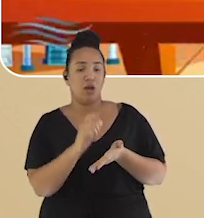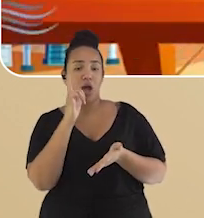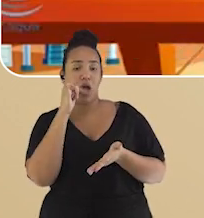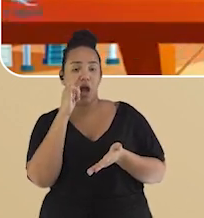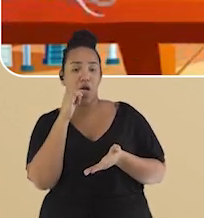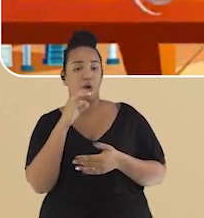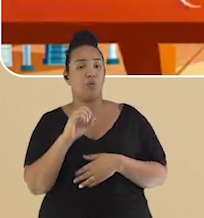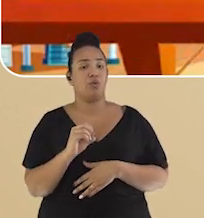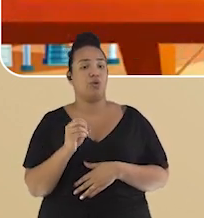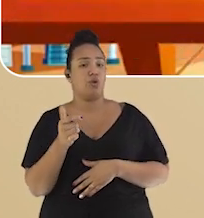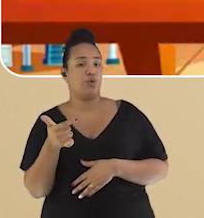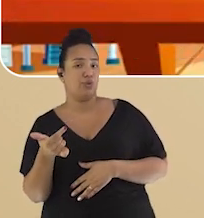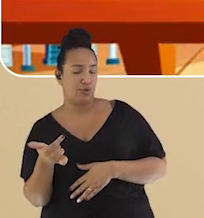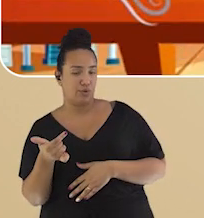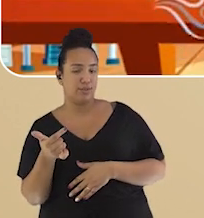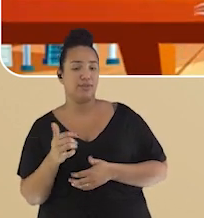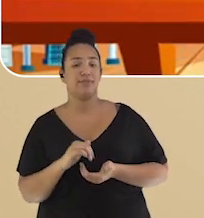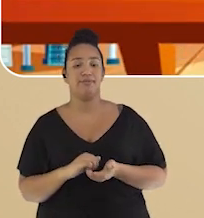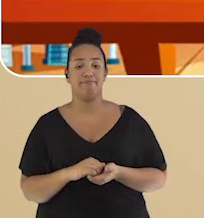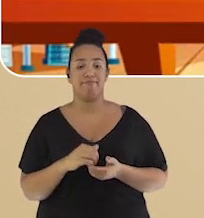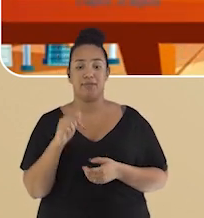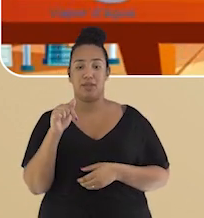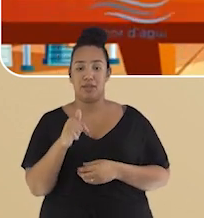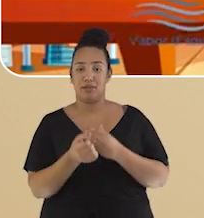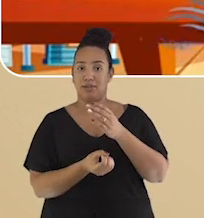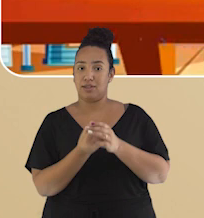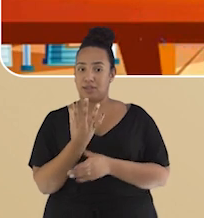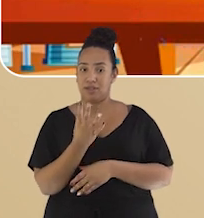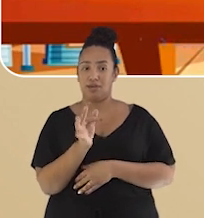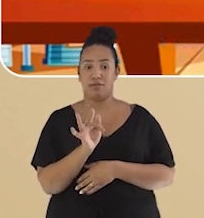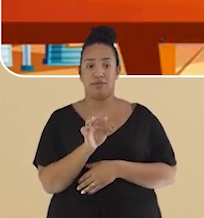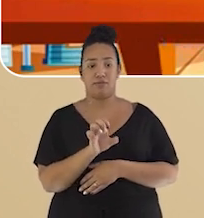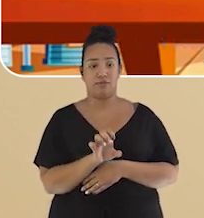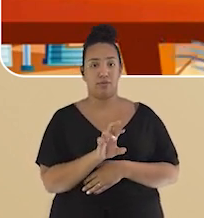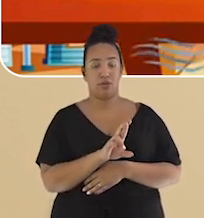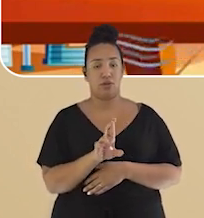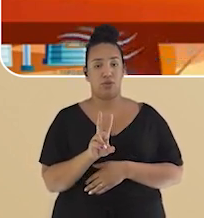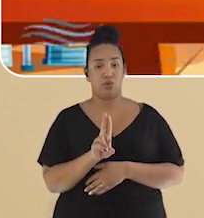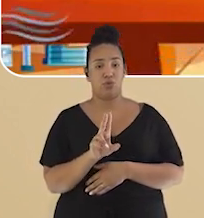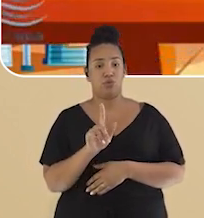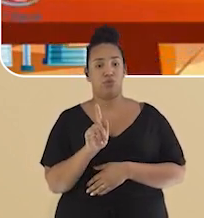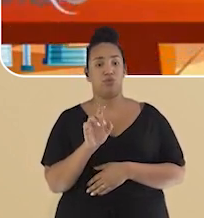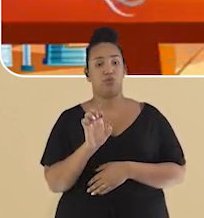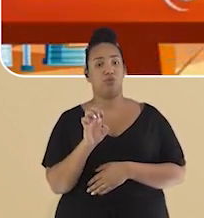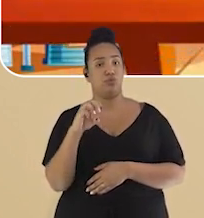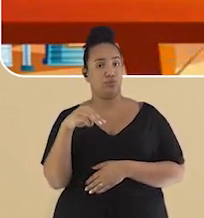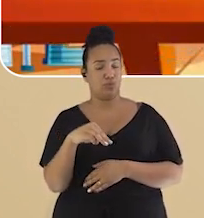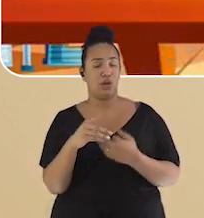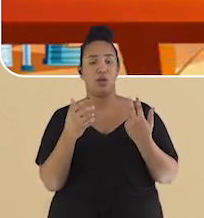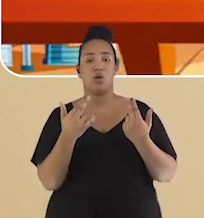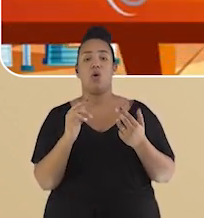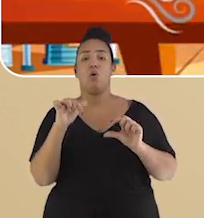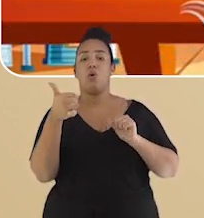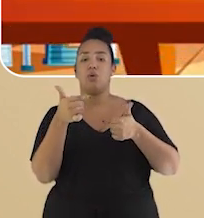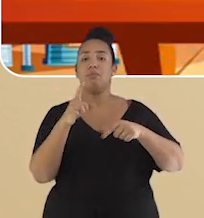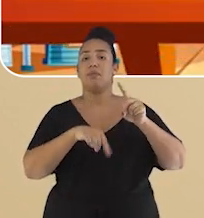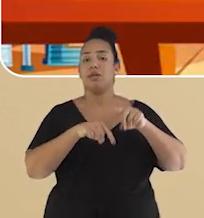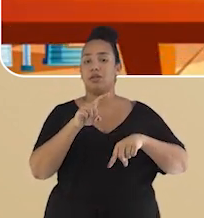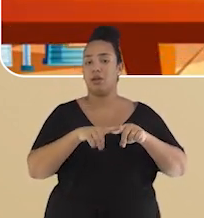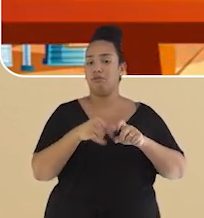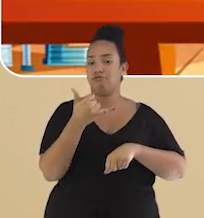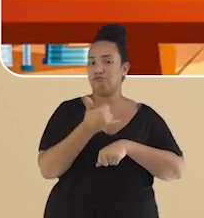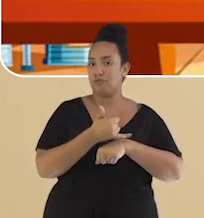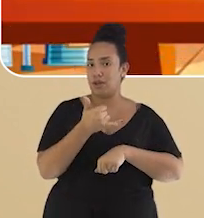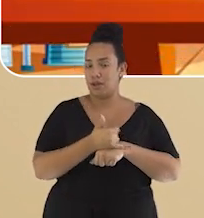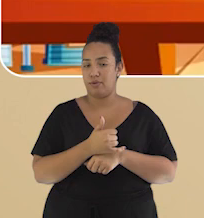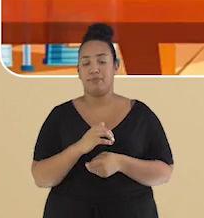o oxigênio do ar, rearranjando-se e formando a ferrugem. O mesmo ocorre com outros materiais feitos de ferro, como os pregos. Assim,